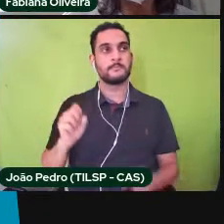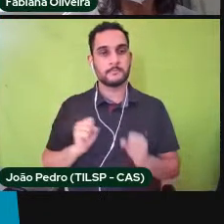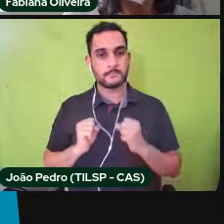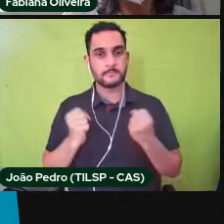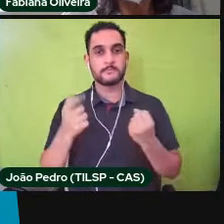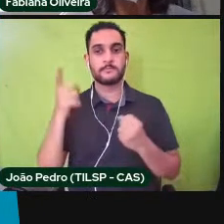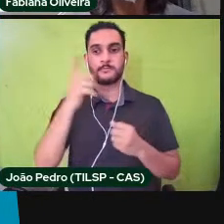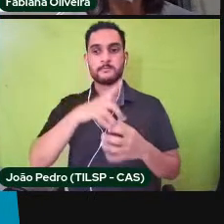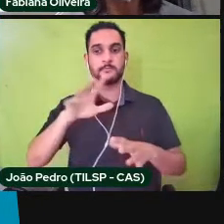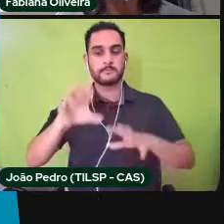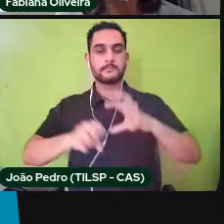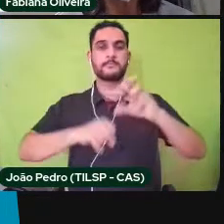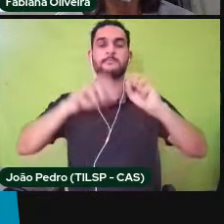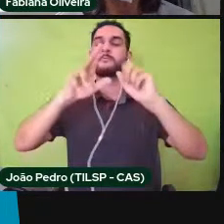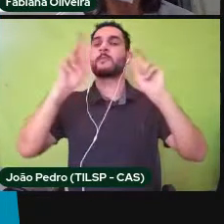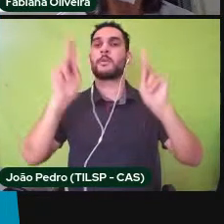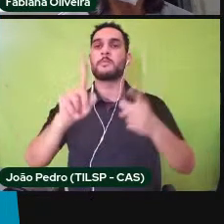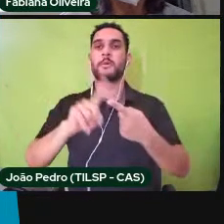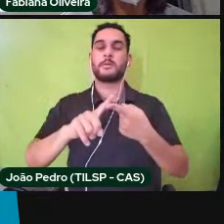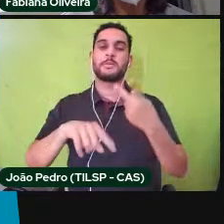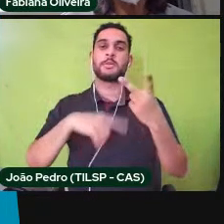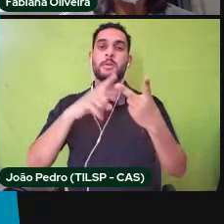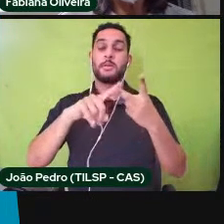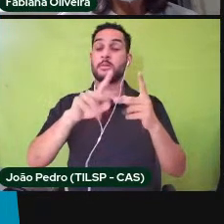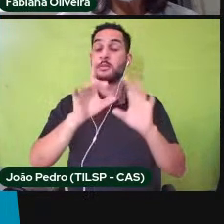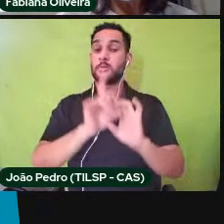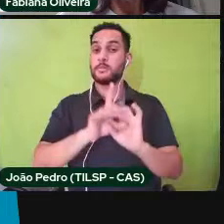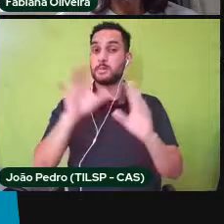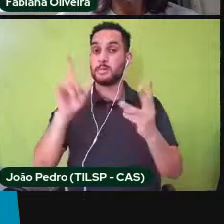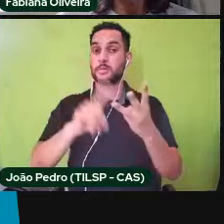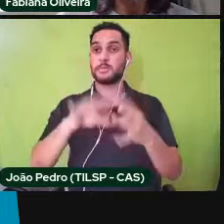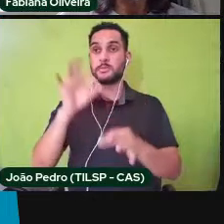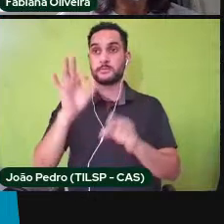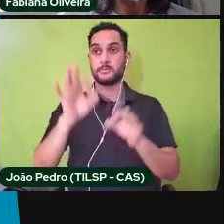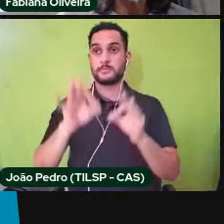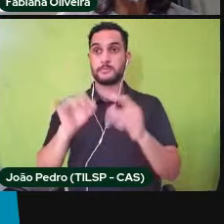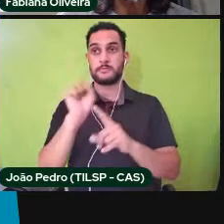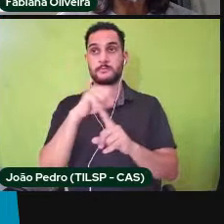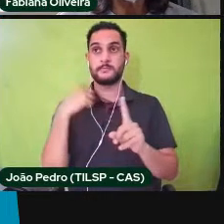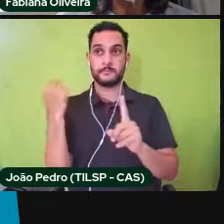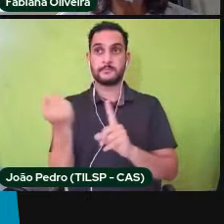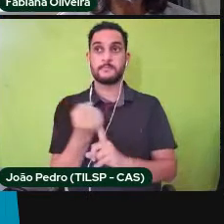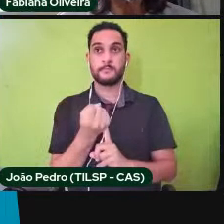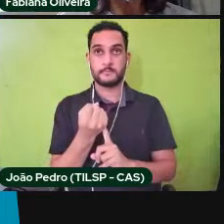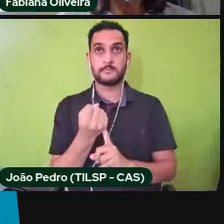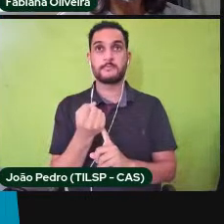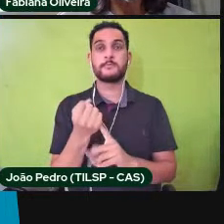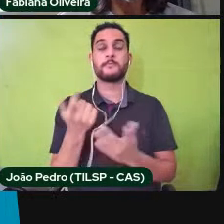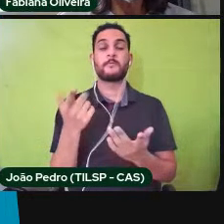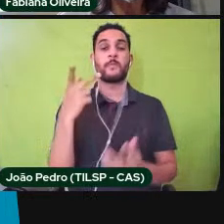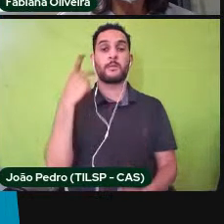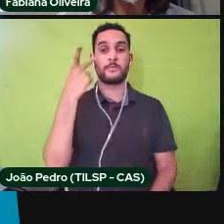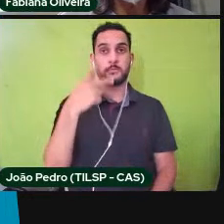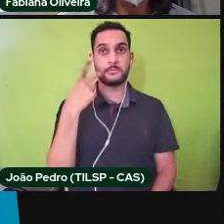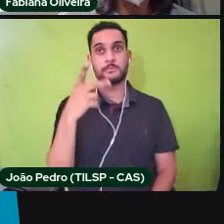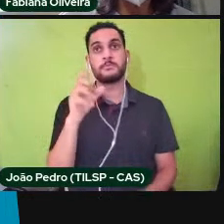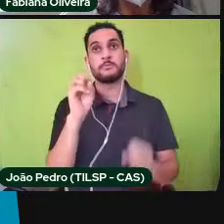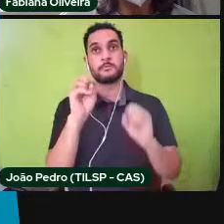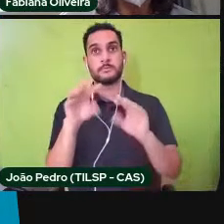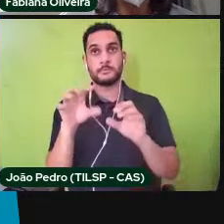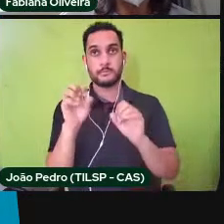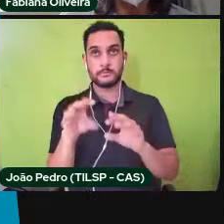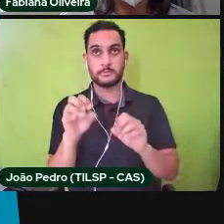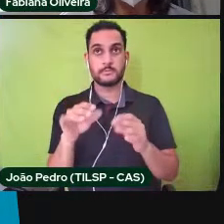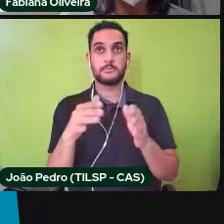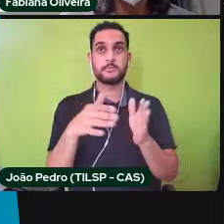os ideais de paz, liberdade e justiça social. As políticas educativas, mergulhadas